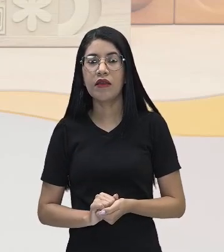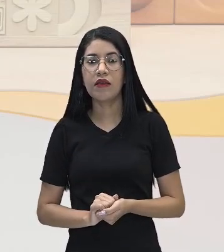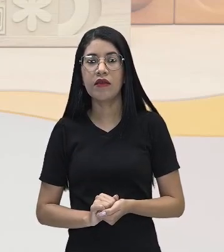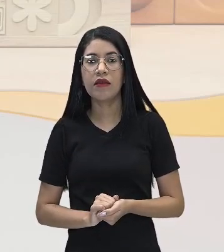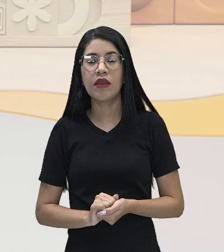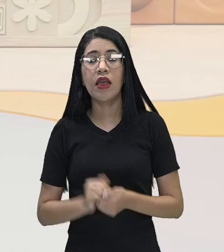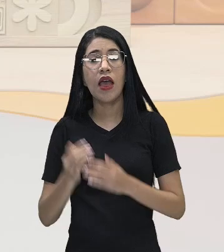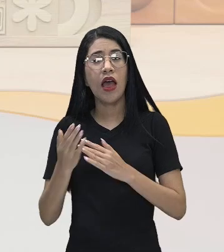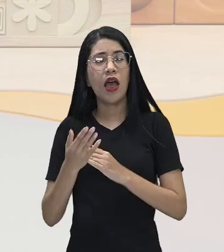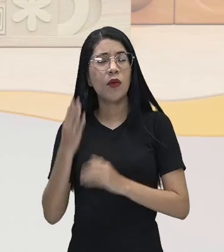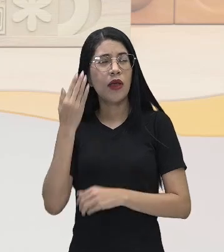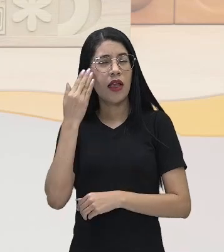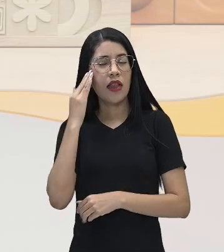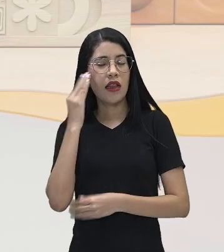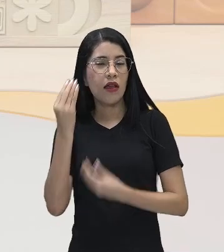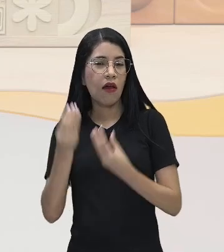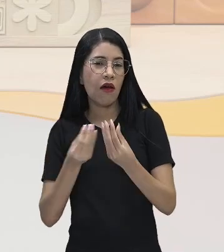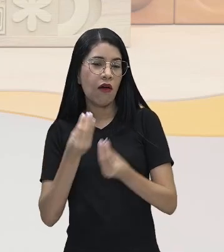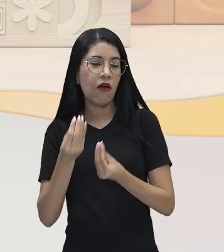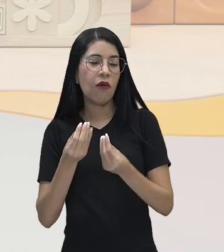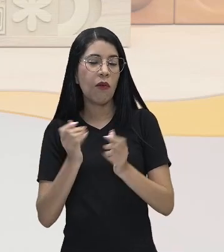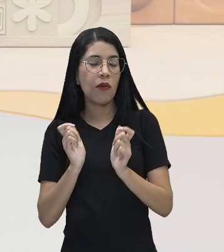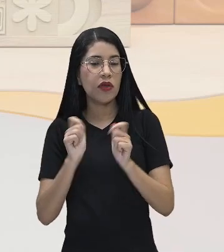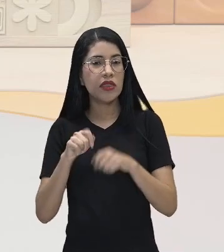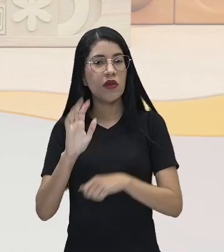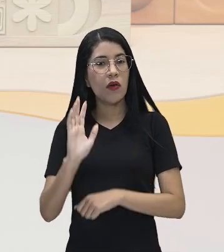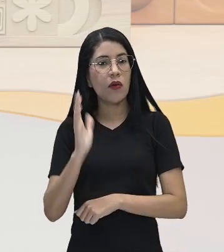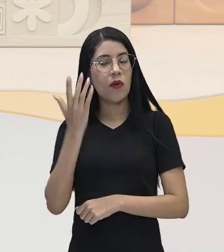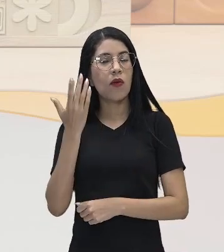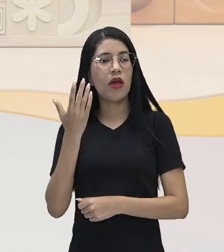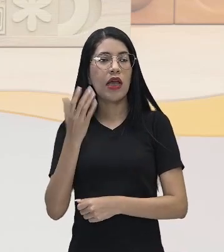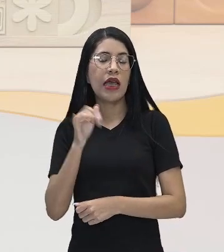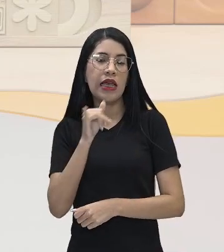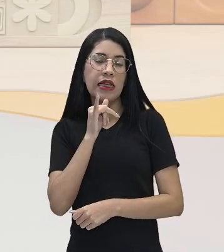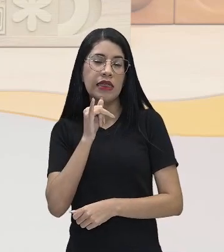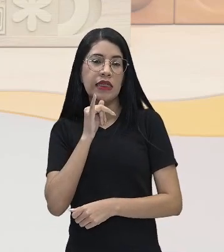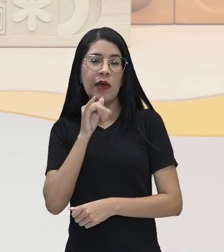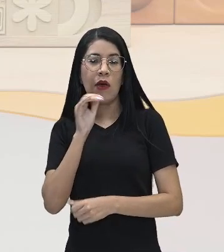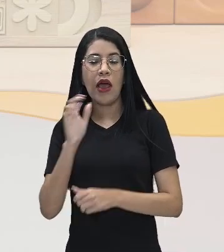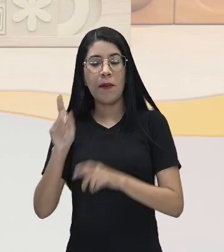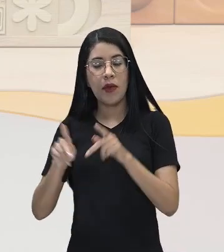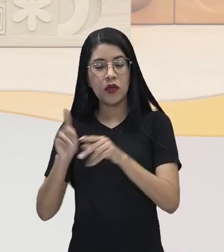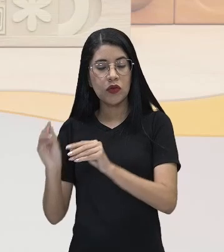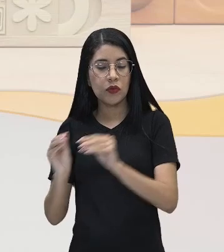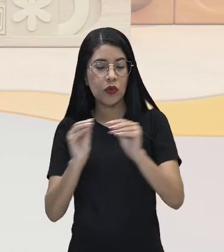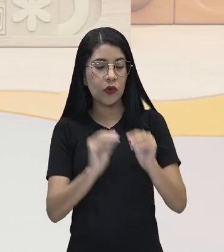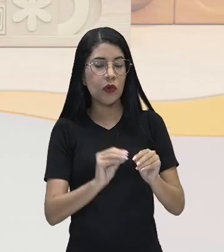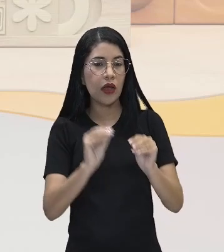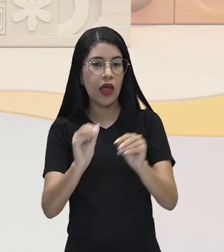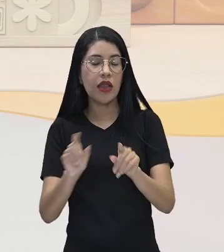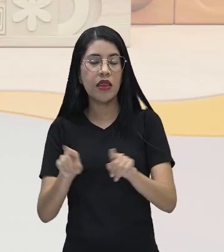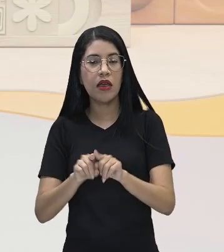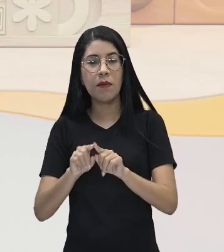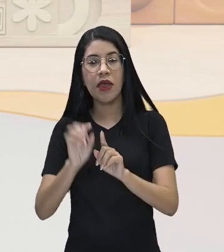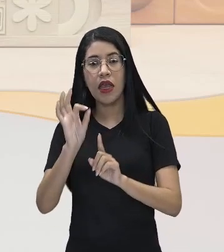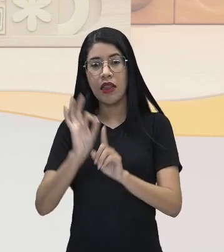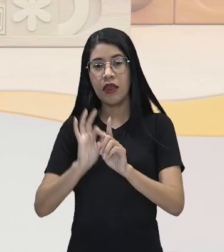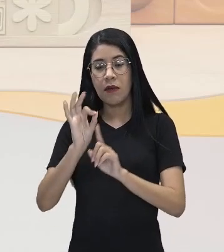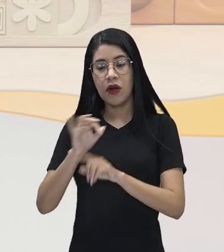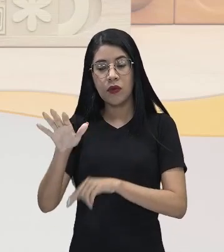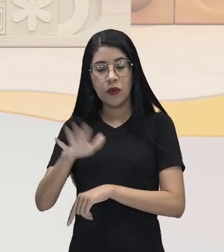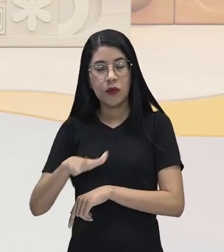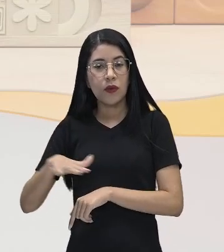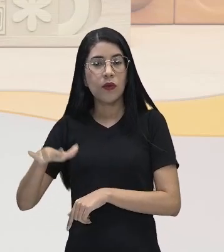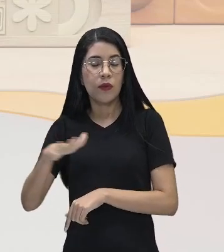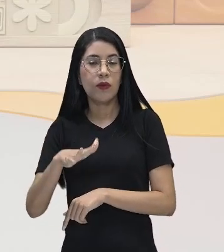ajudarem a compreender determinados fenômenos, como, por exemplo, migrações, temperatura de um determinado lugar, de uma determinada região,